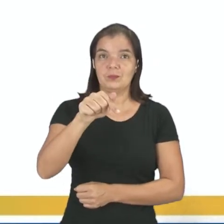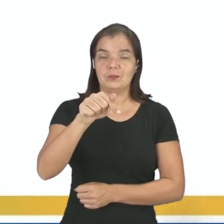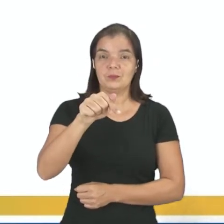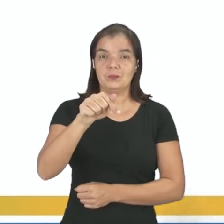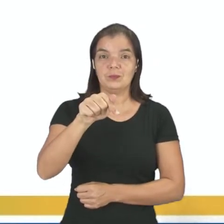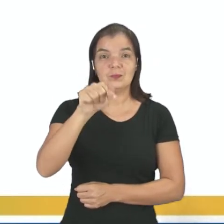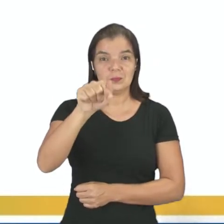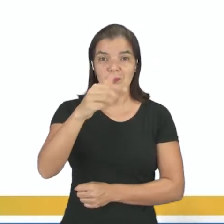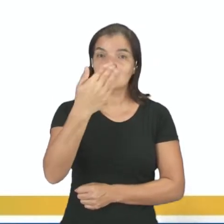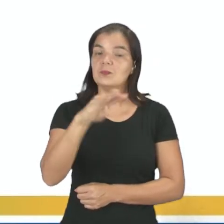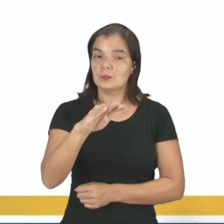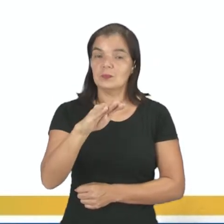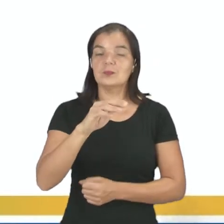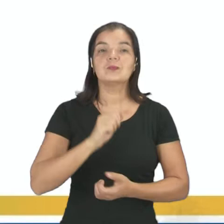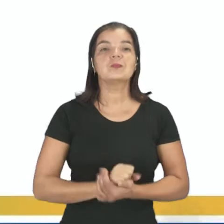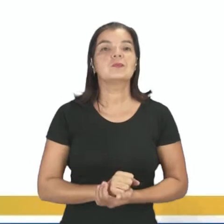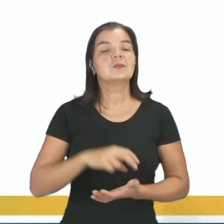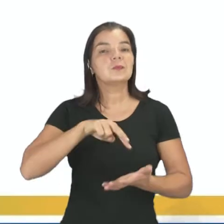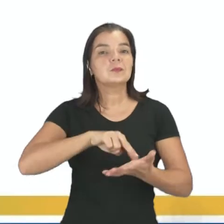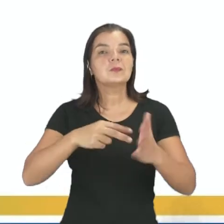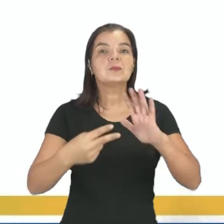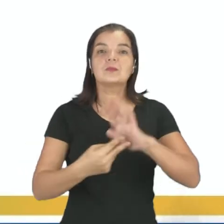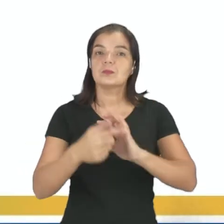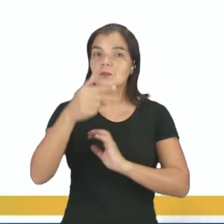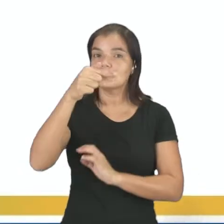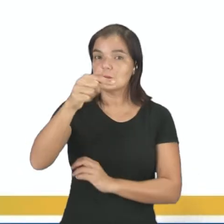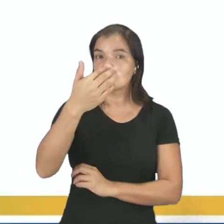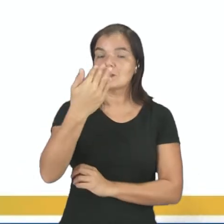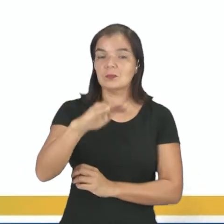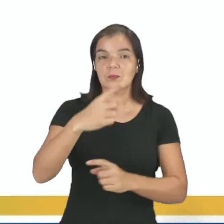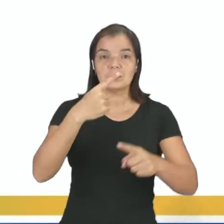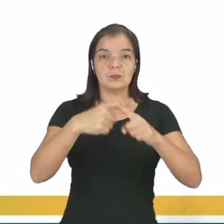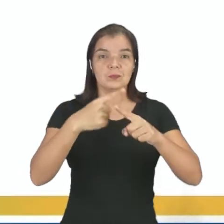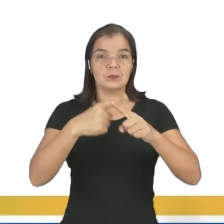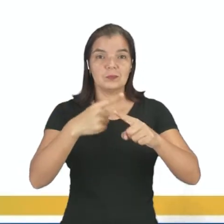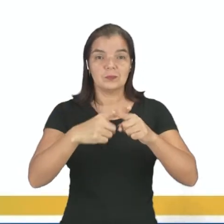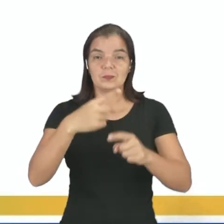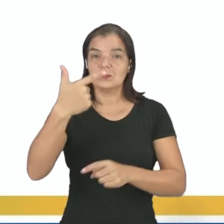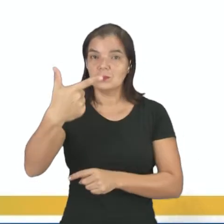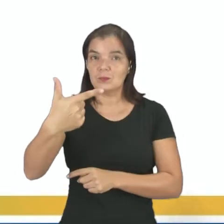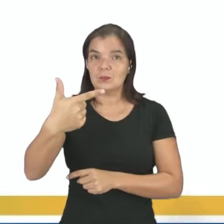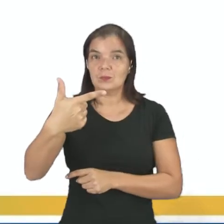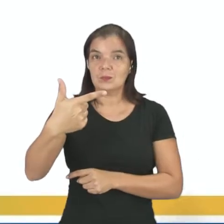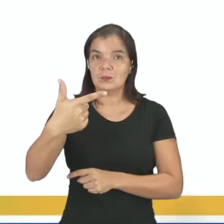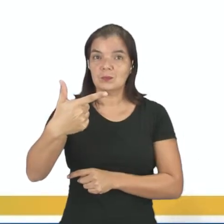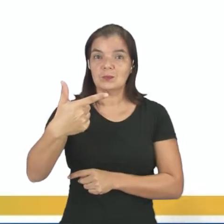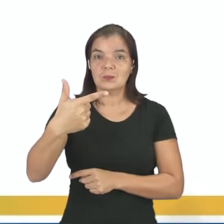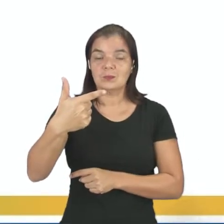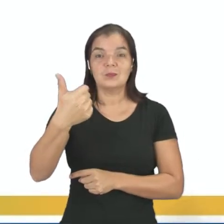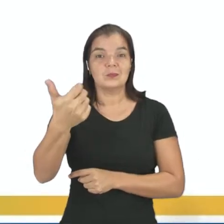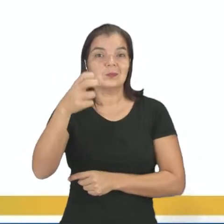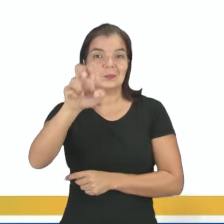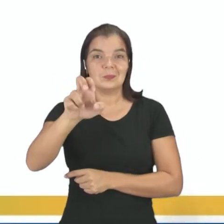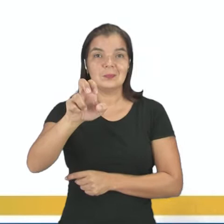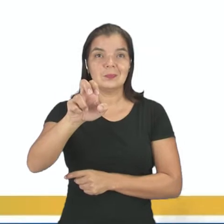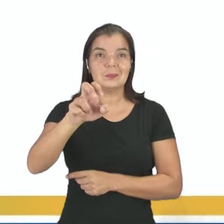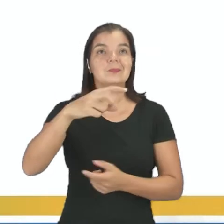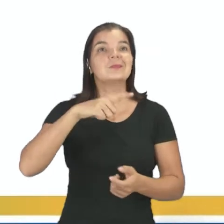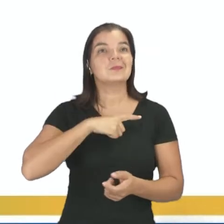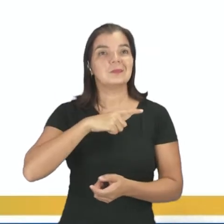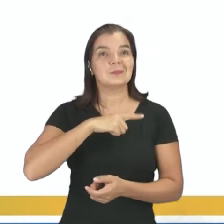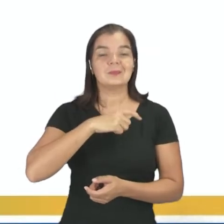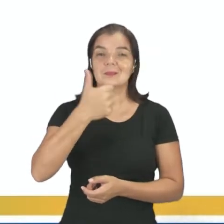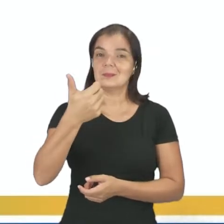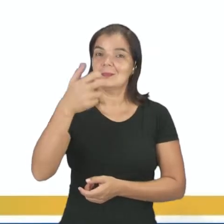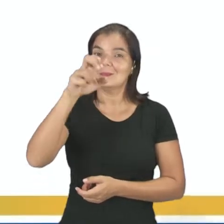7, 7,5. Ou seja, 7,5 vezes 2, isso equivale a 15. Então, nós temos